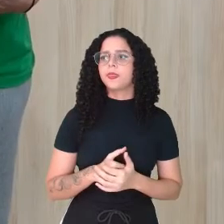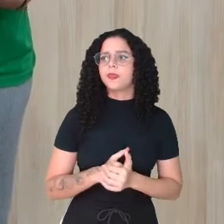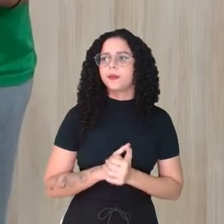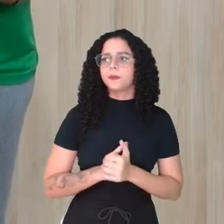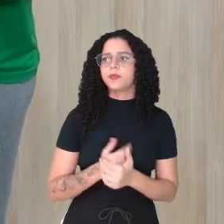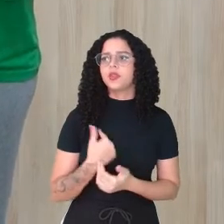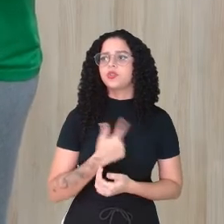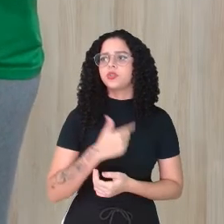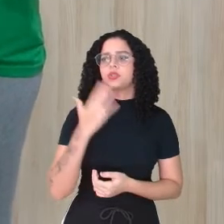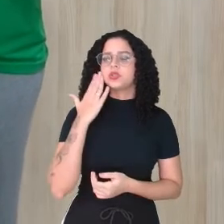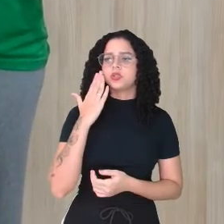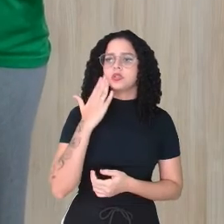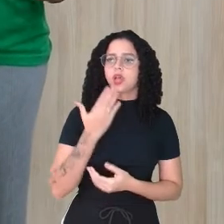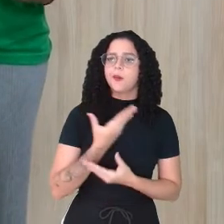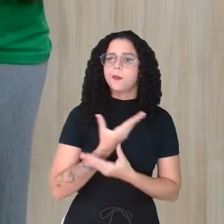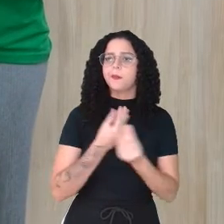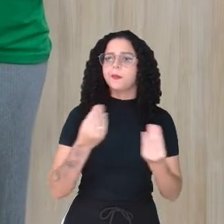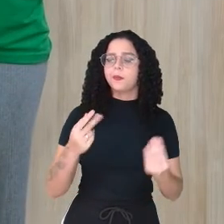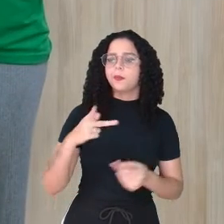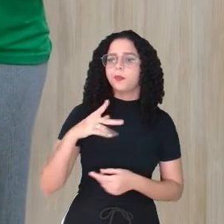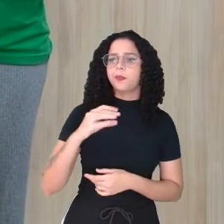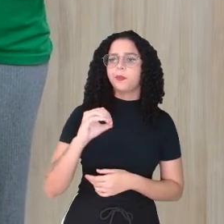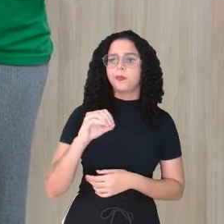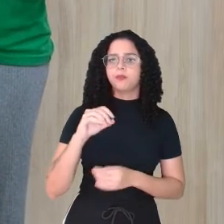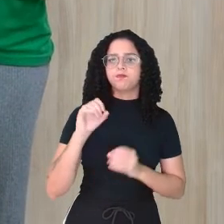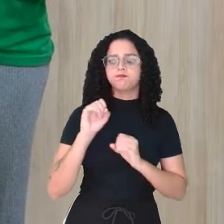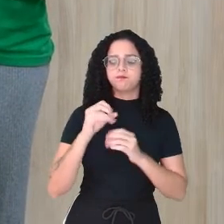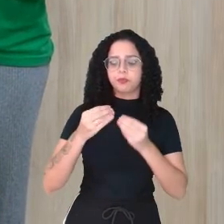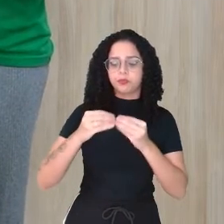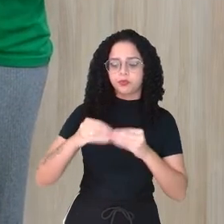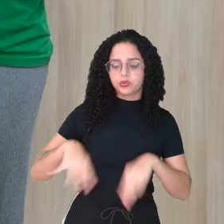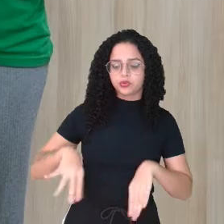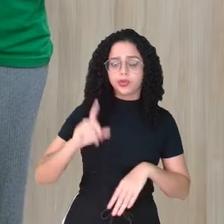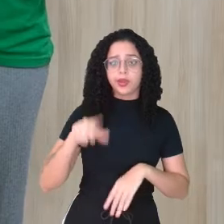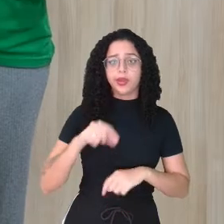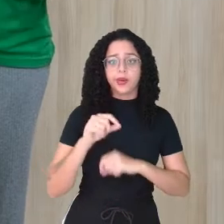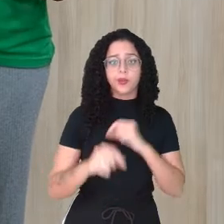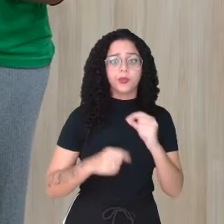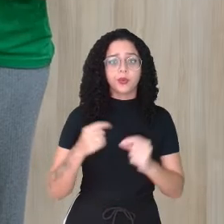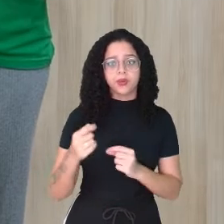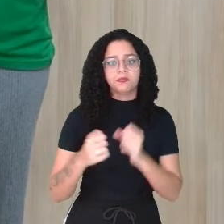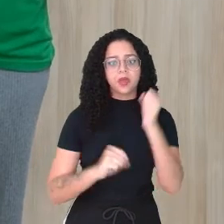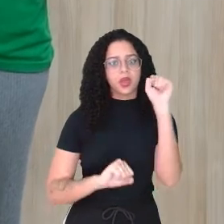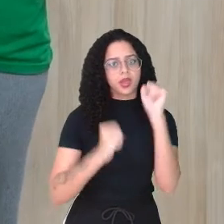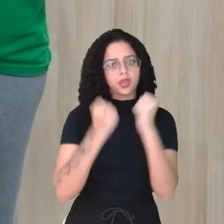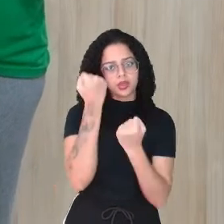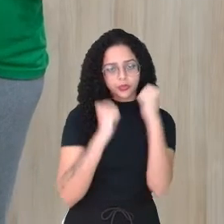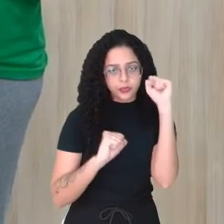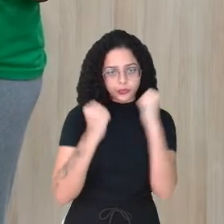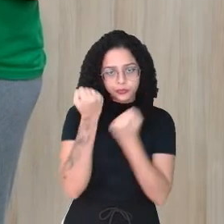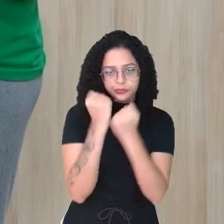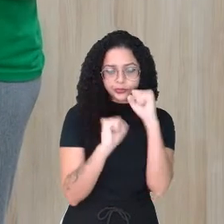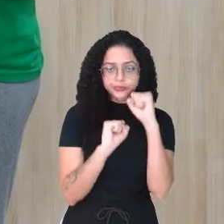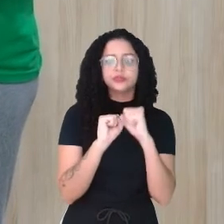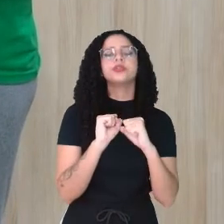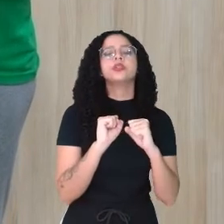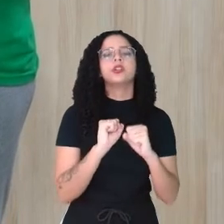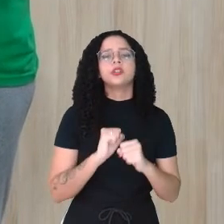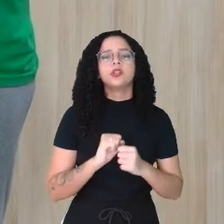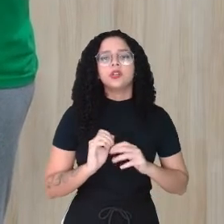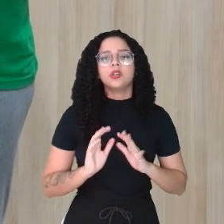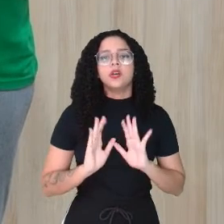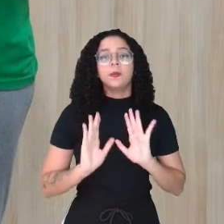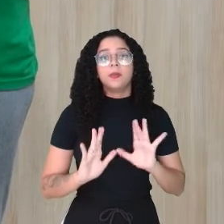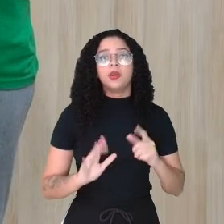sabe, né, que os grandes poluidores, quem causa mais impacto são as indústrias, as grandes corporações, mas